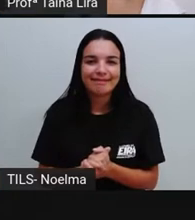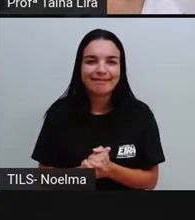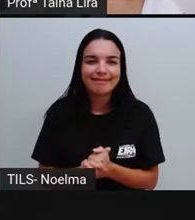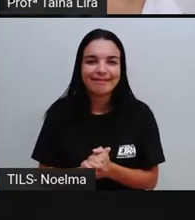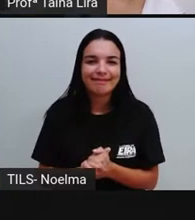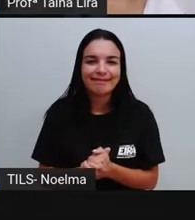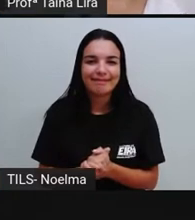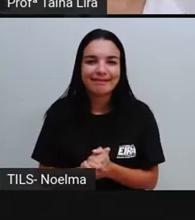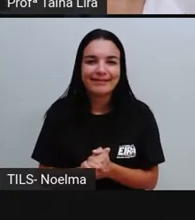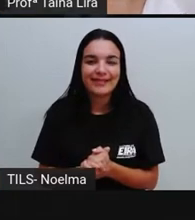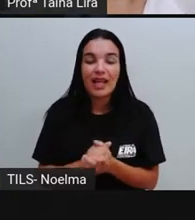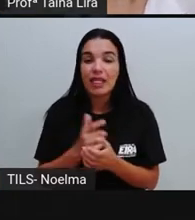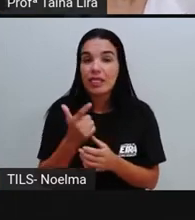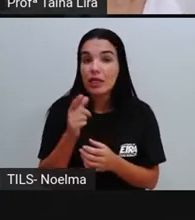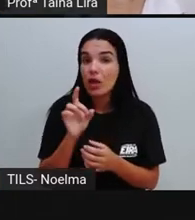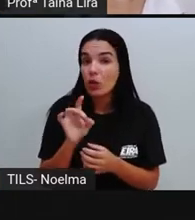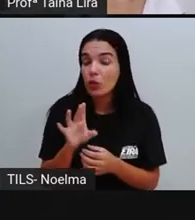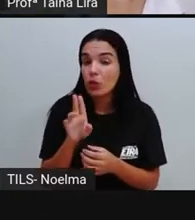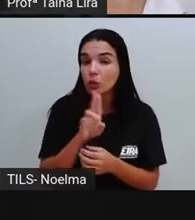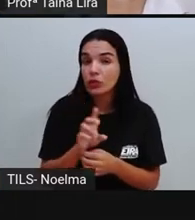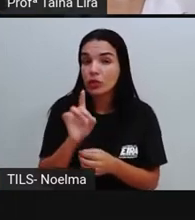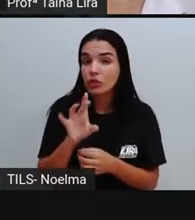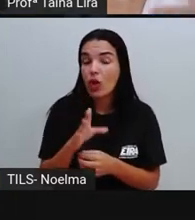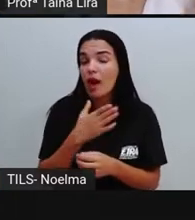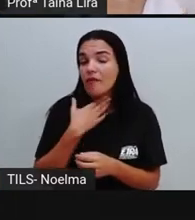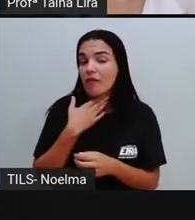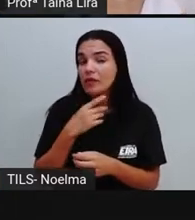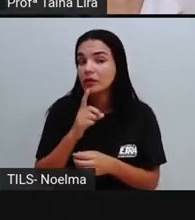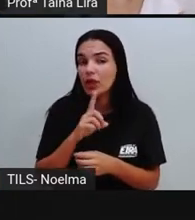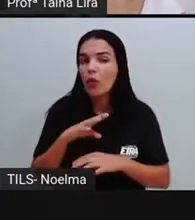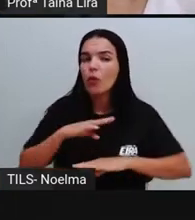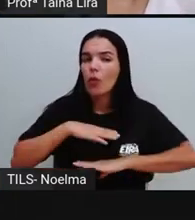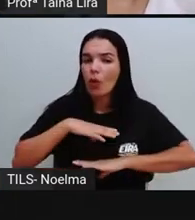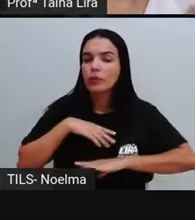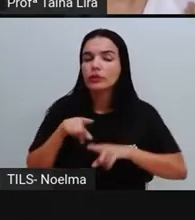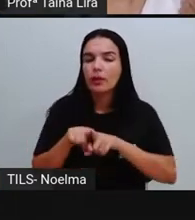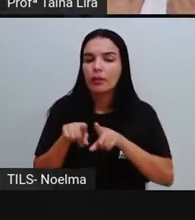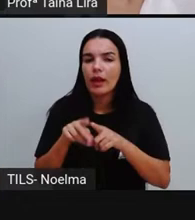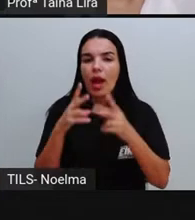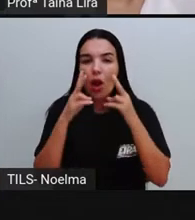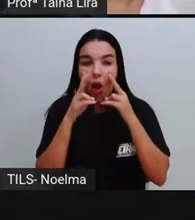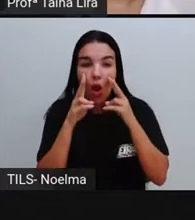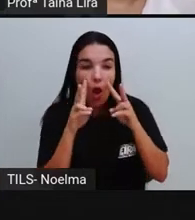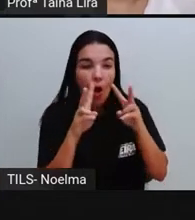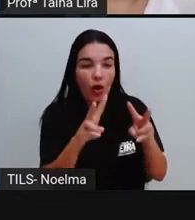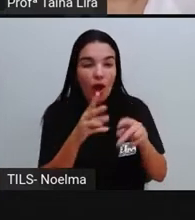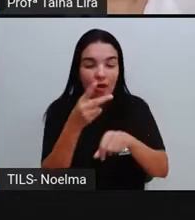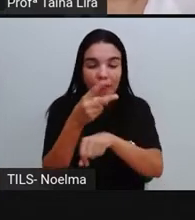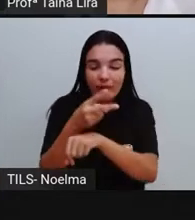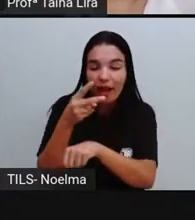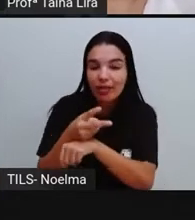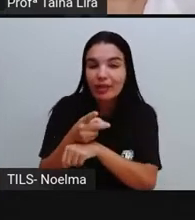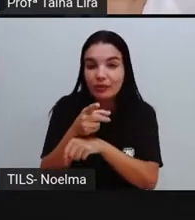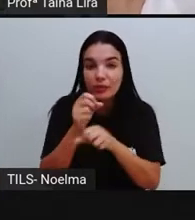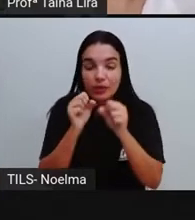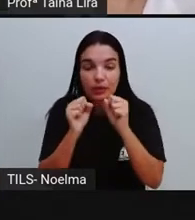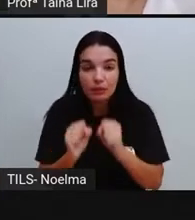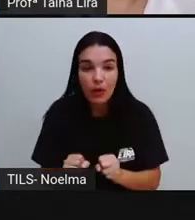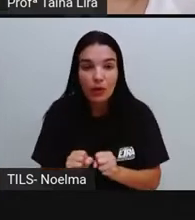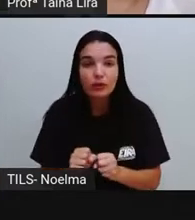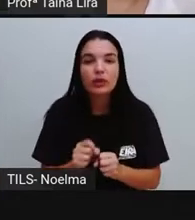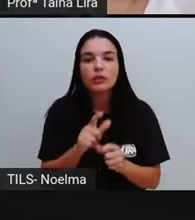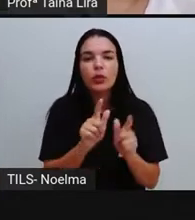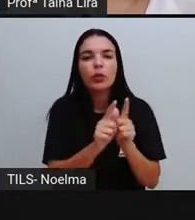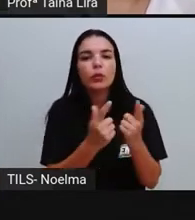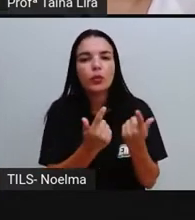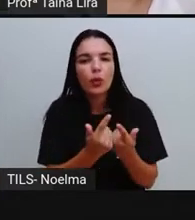usam só a voz, não, tá? Eles usam também outras partes do corpo. Então, tem alguns vídeos aí no YouTube desse grupo